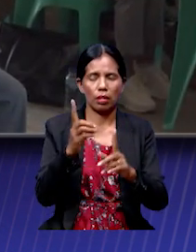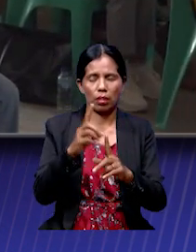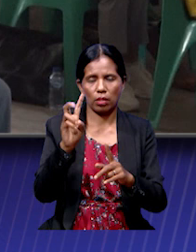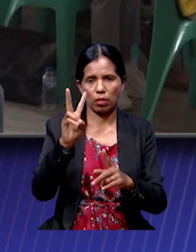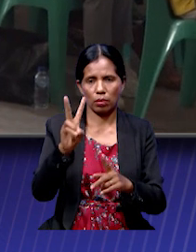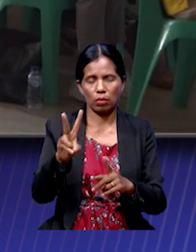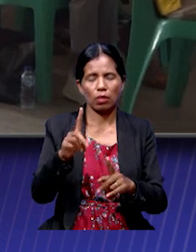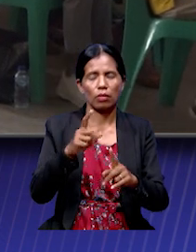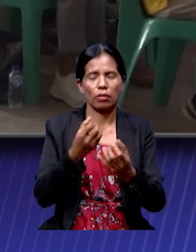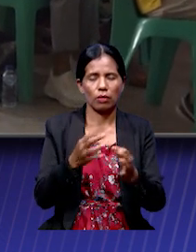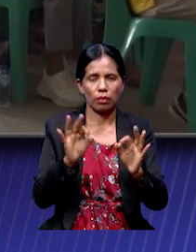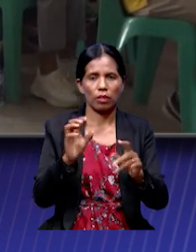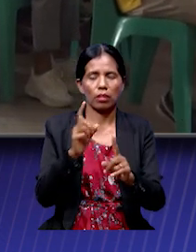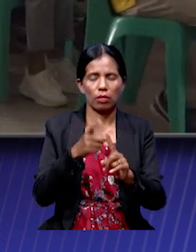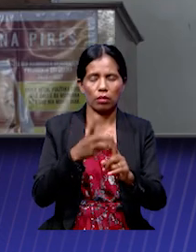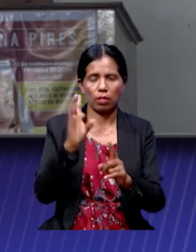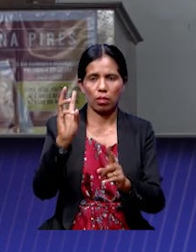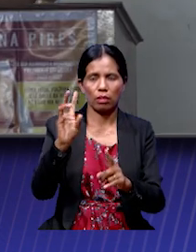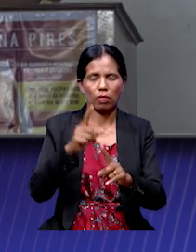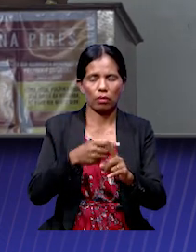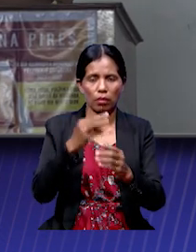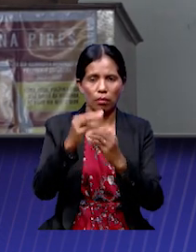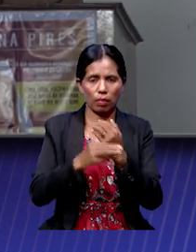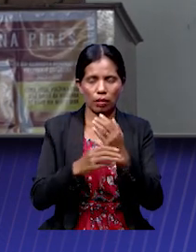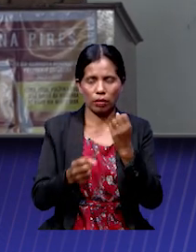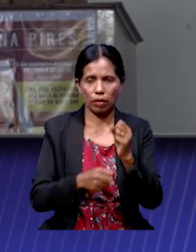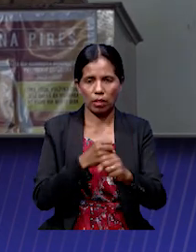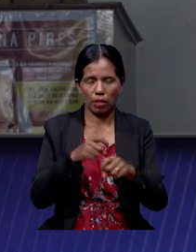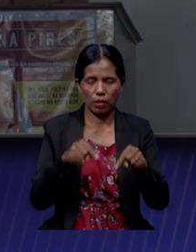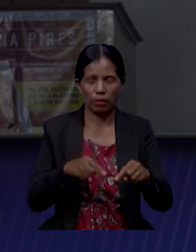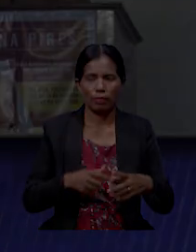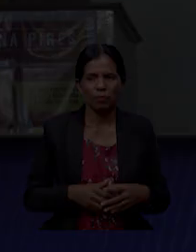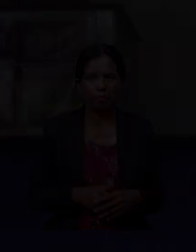remata e lorong sanura sinan fulan marsu, tinanei. Abraham Amral, Antonio Correa, GMN.